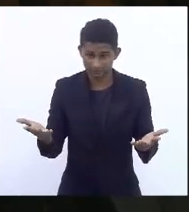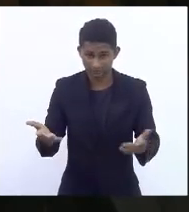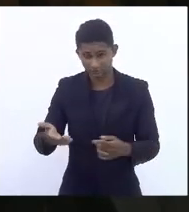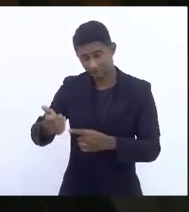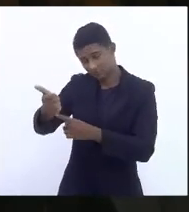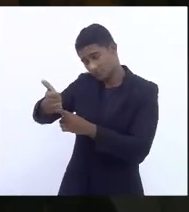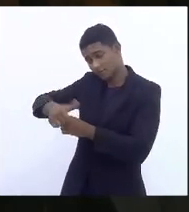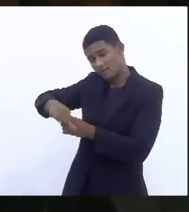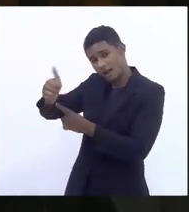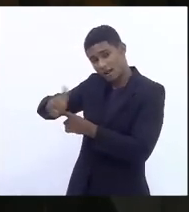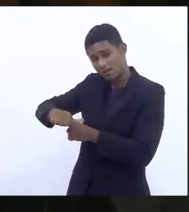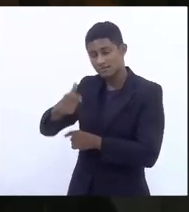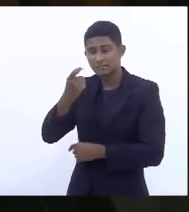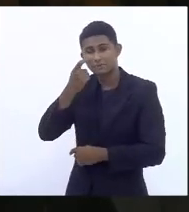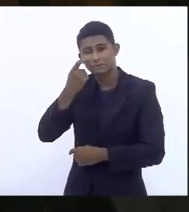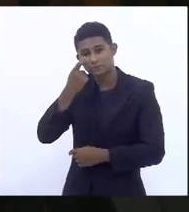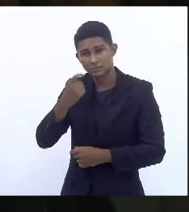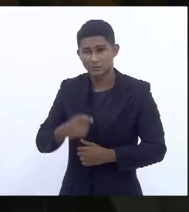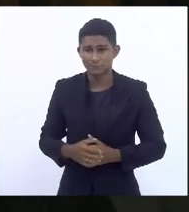Se não vejamos,